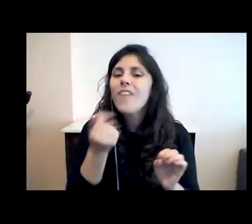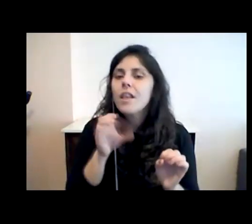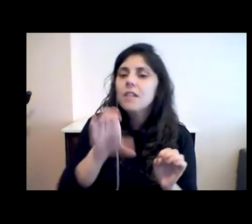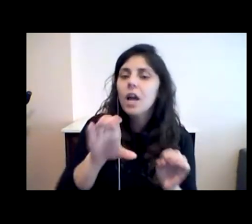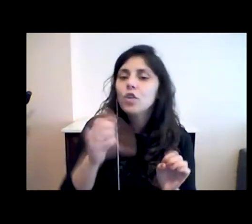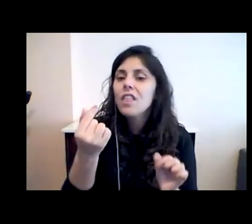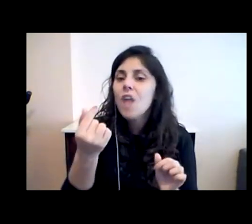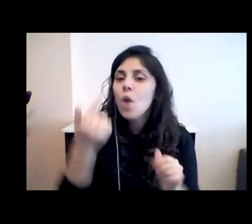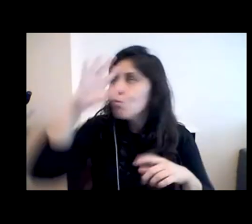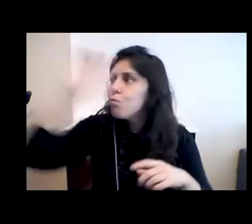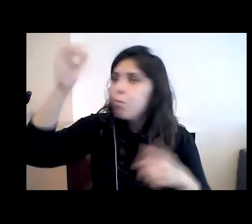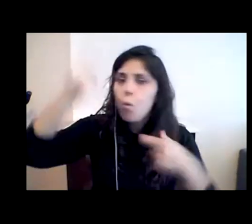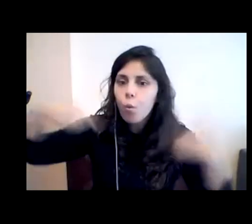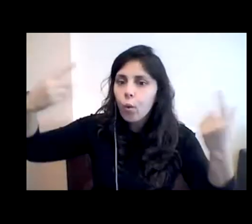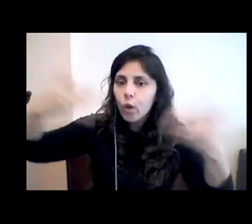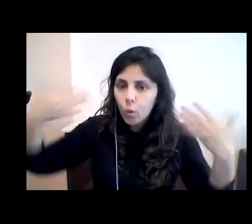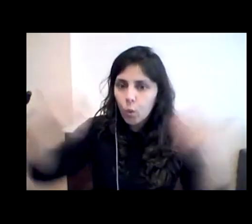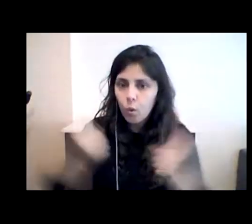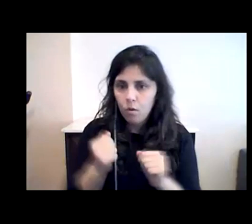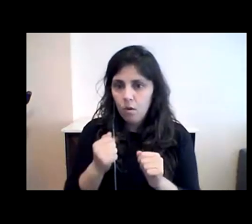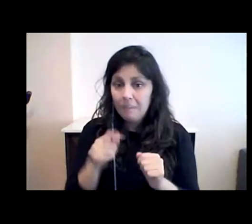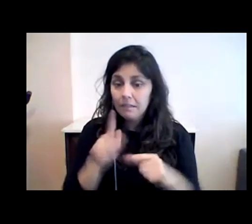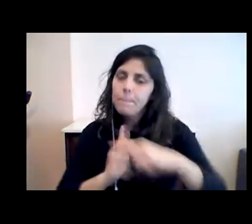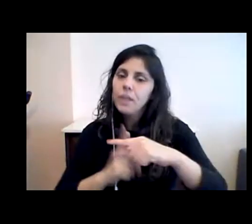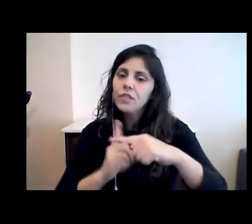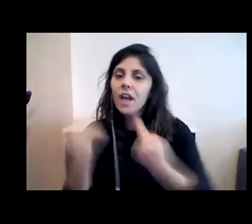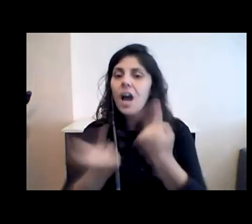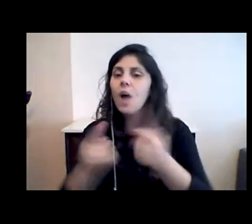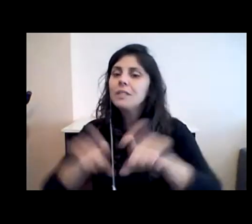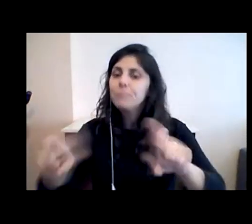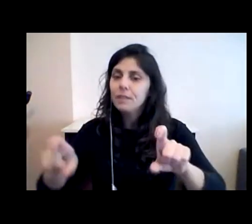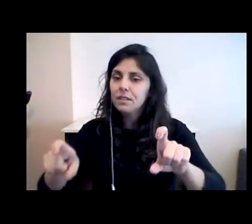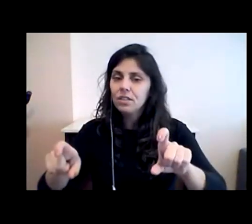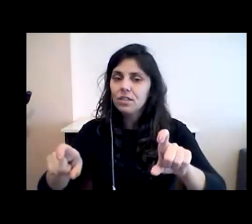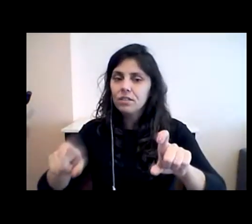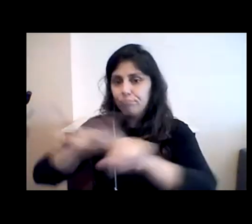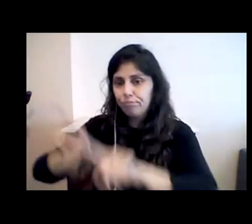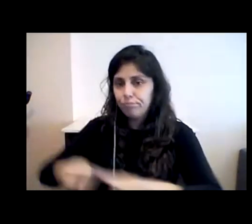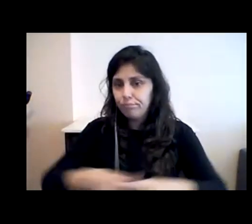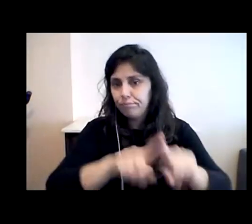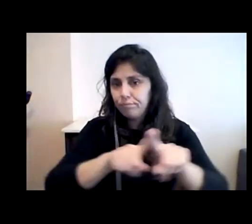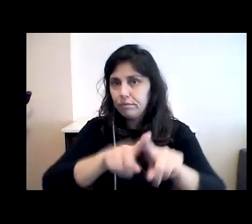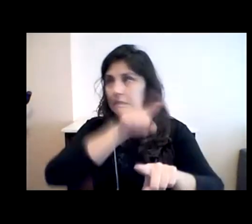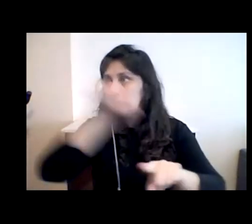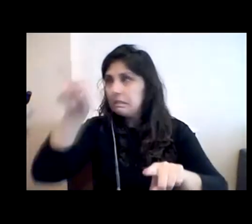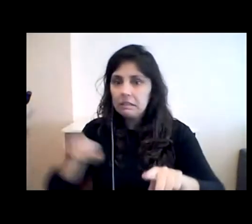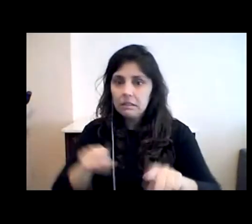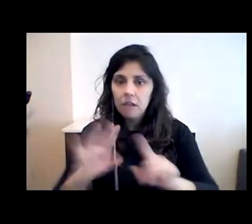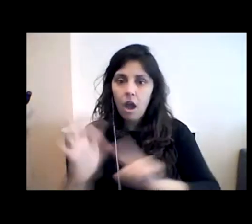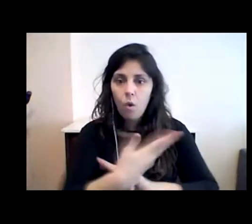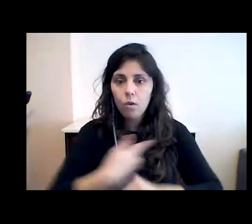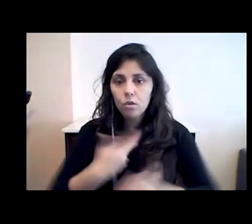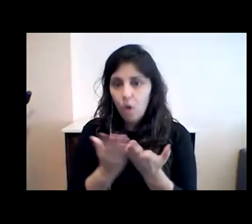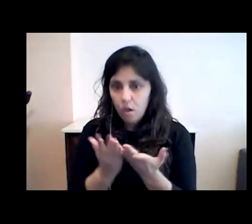mais-valia para algumas empresas nas diversas comunidades que se rodeiam às próprias escolas.